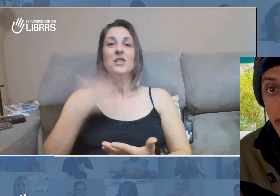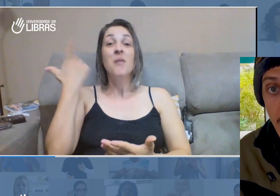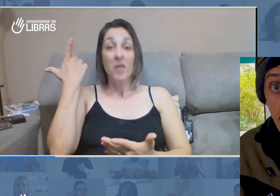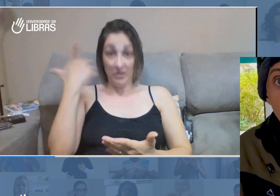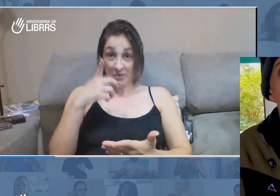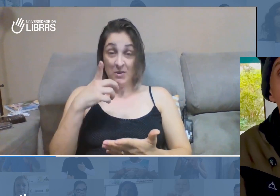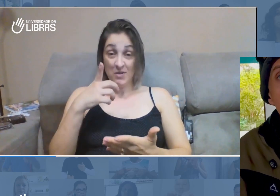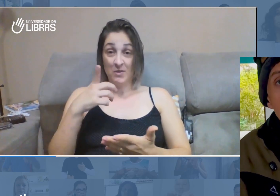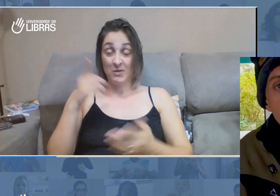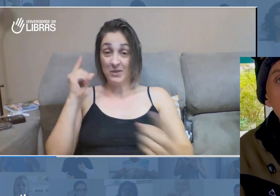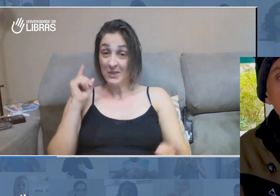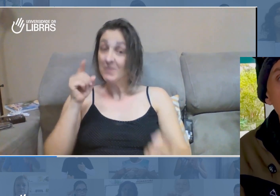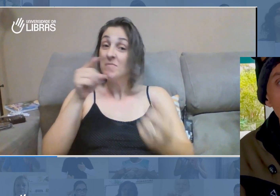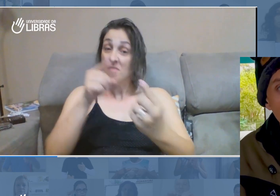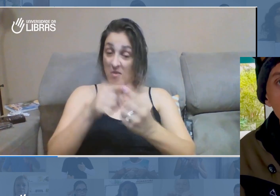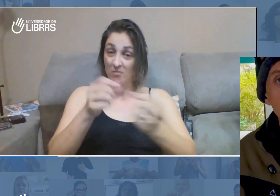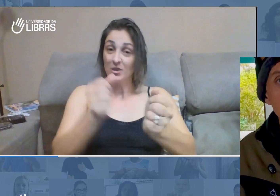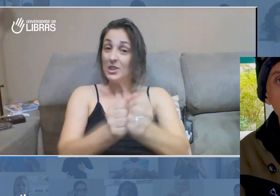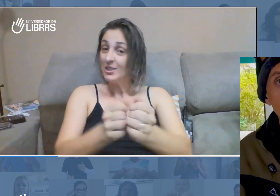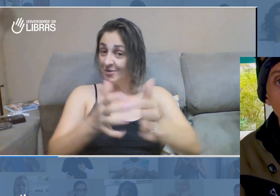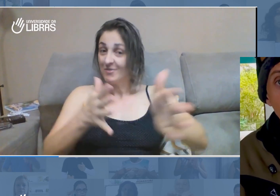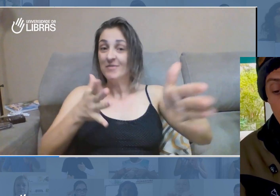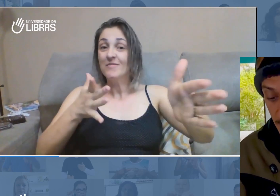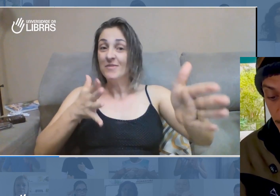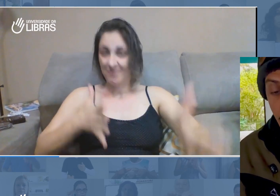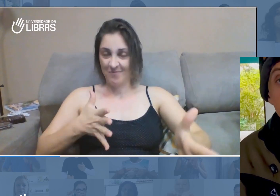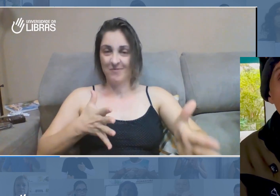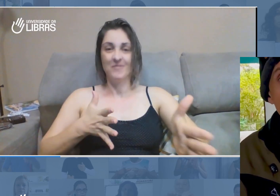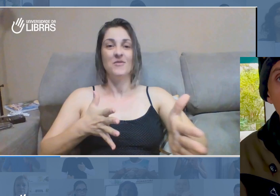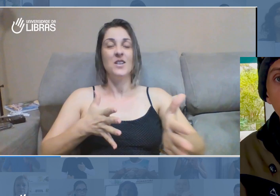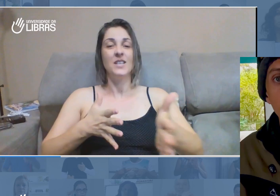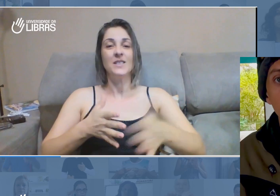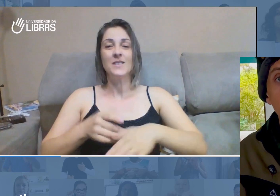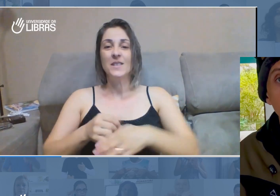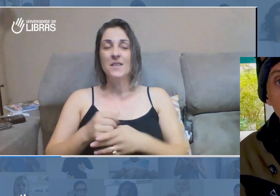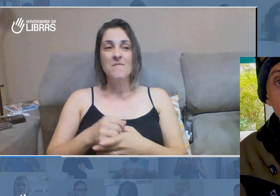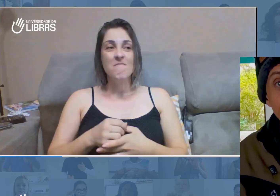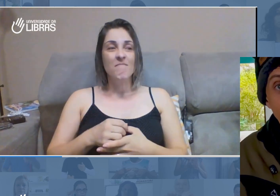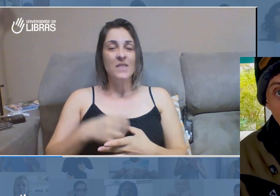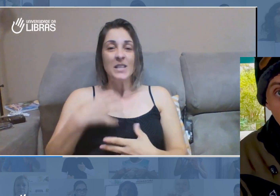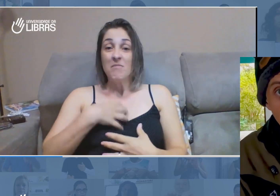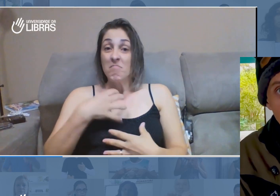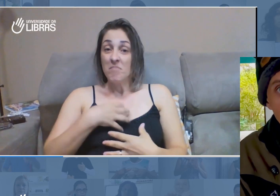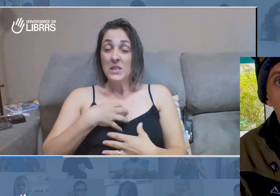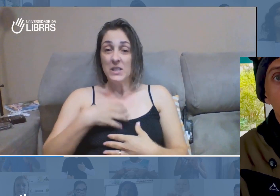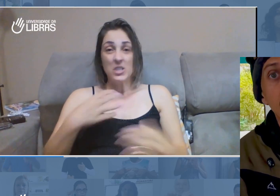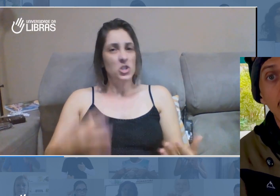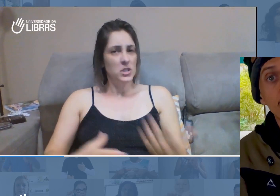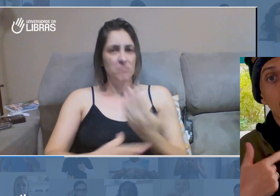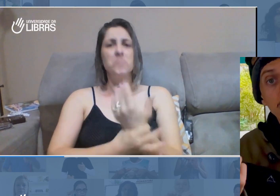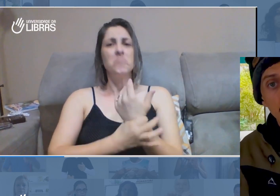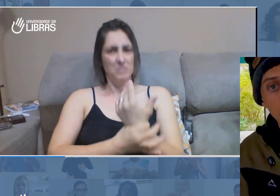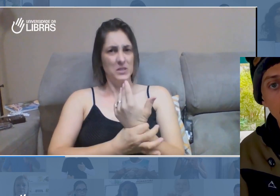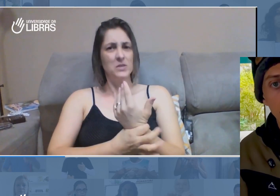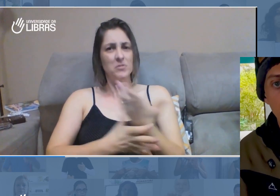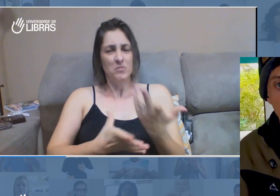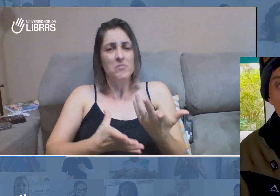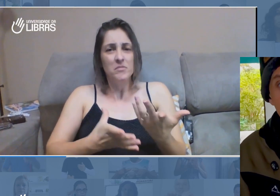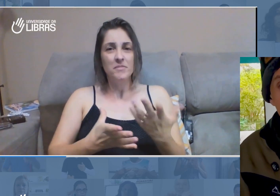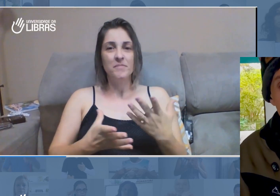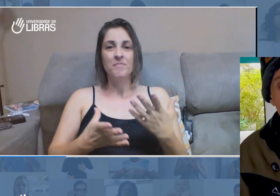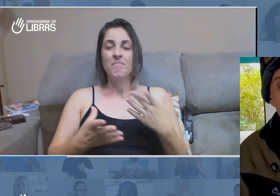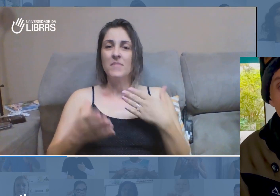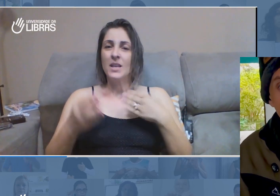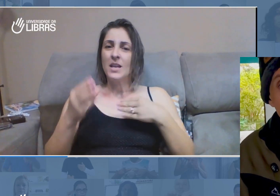vai. São muitas novas possibilidades que foram se abrindo na vida dela e na vida dos surdos lá